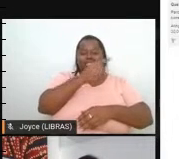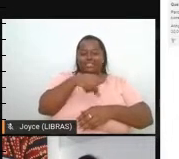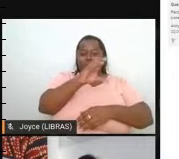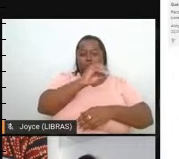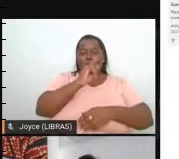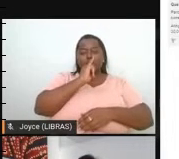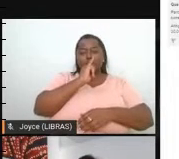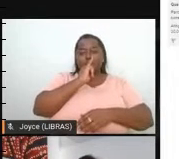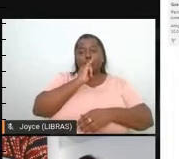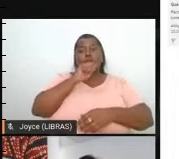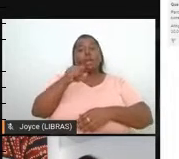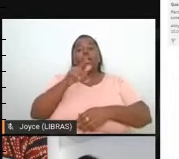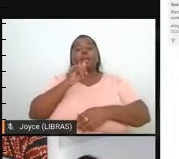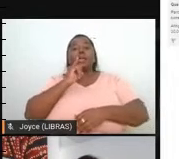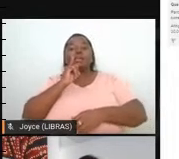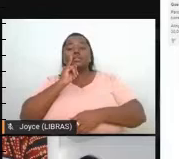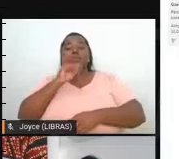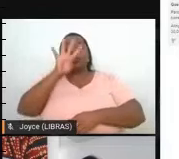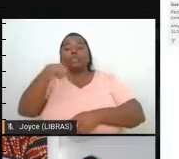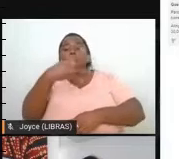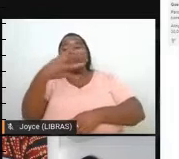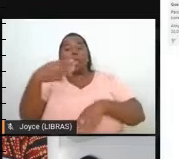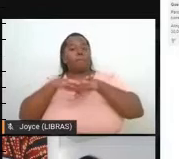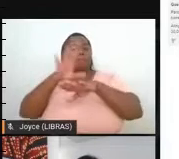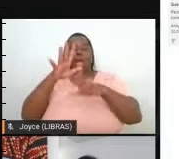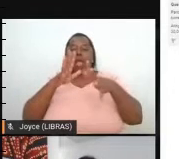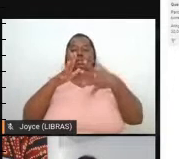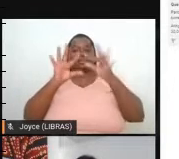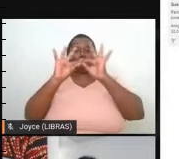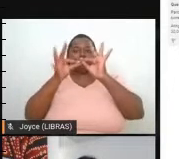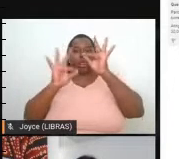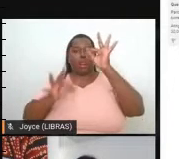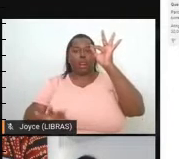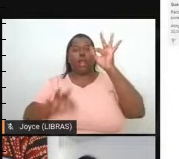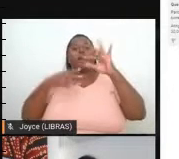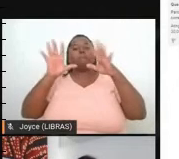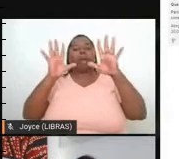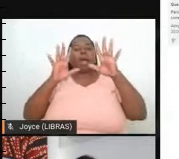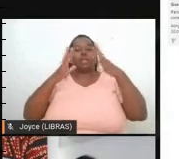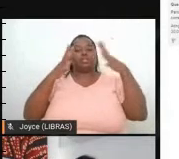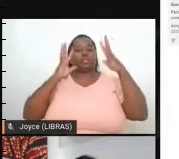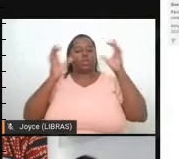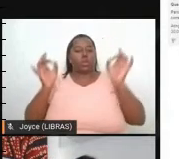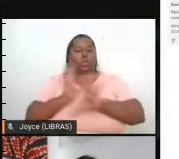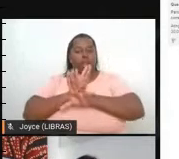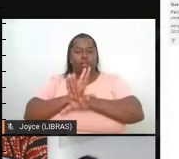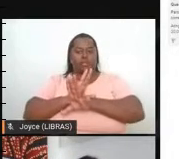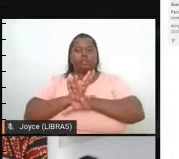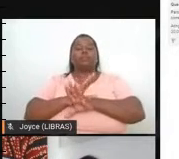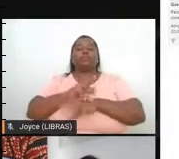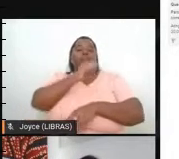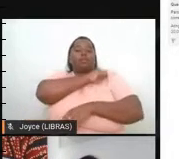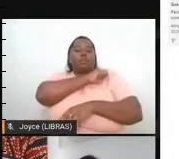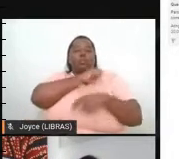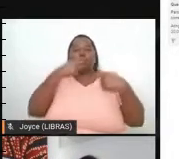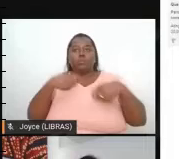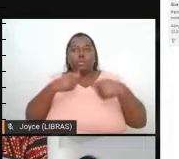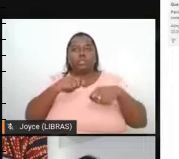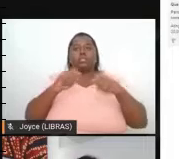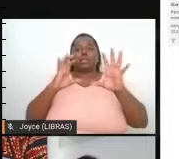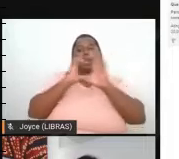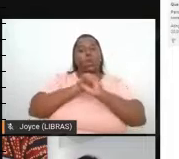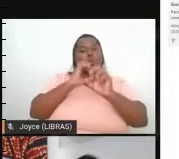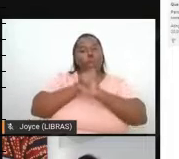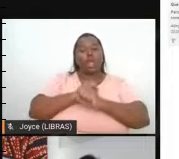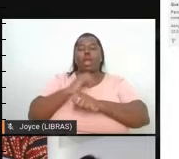de uma tabela mais complexa, né, um pouquinho mais completa. Então, ele vai ter que calcular, eu queria saber a velocidade,